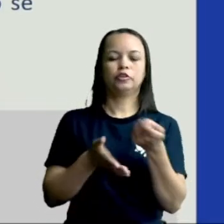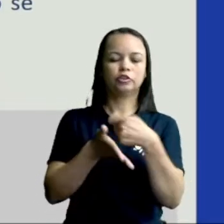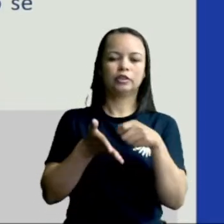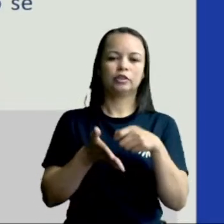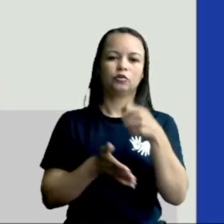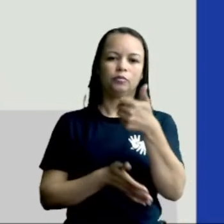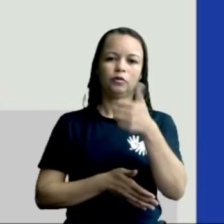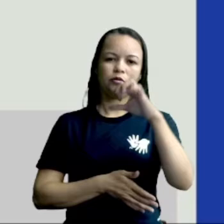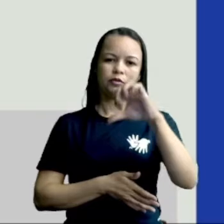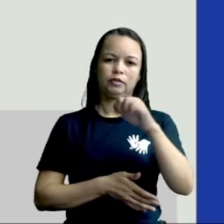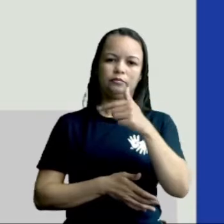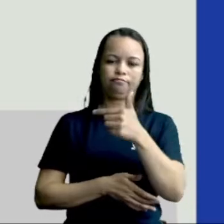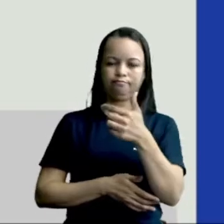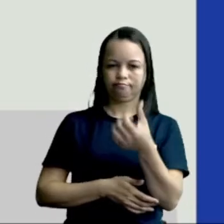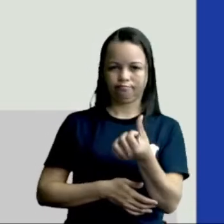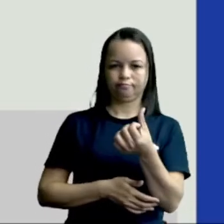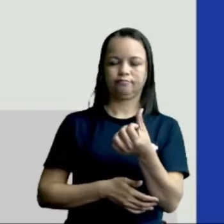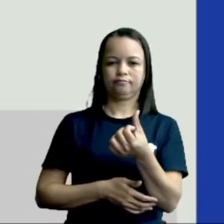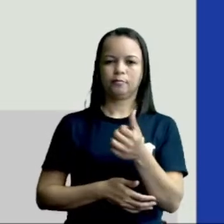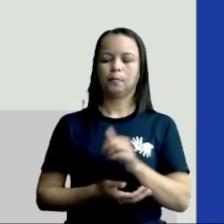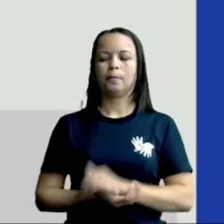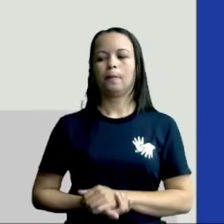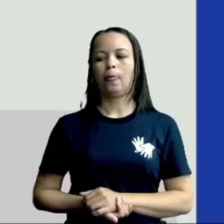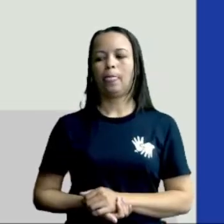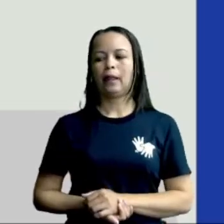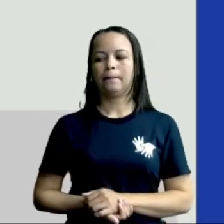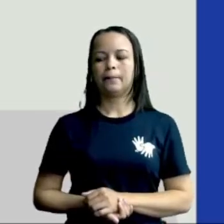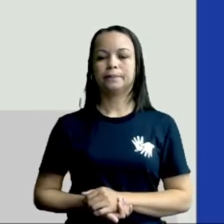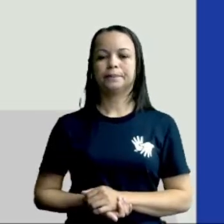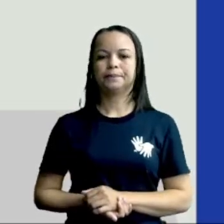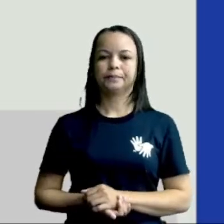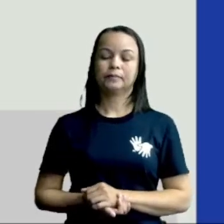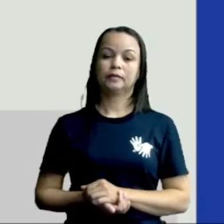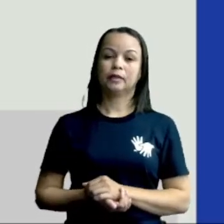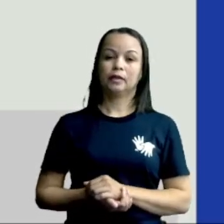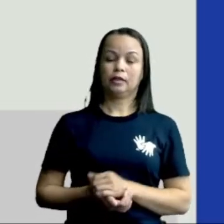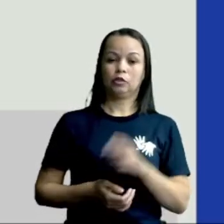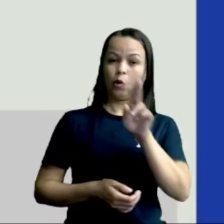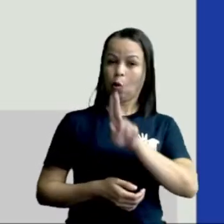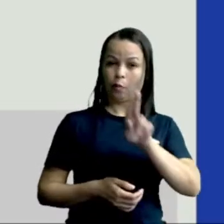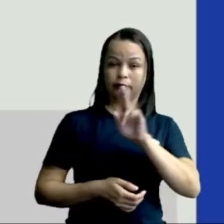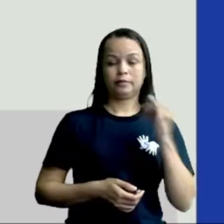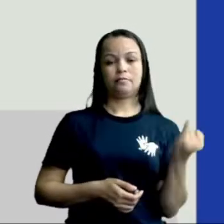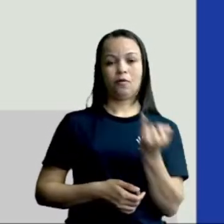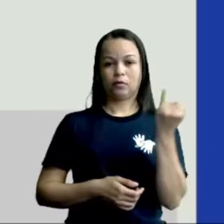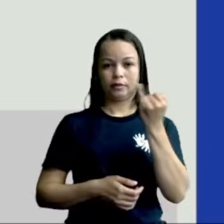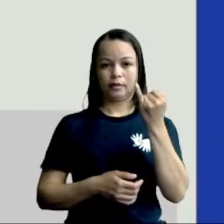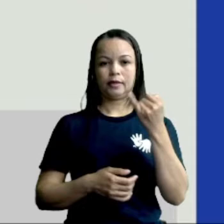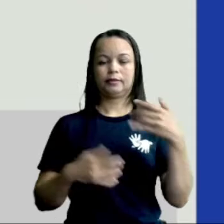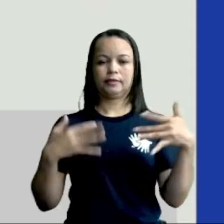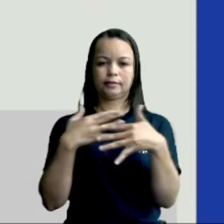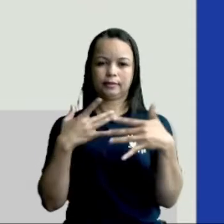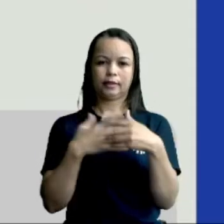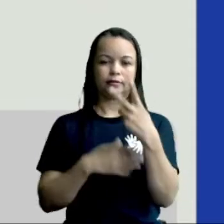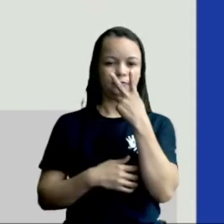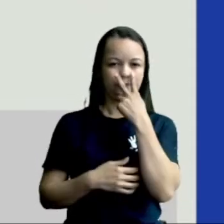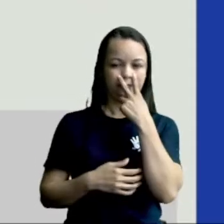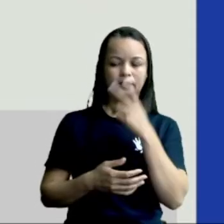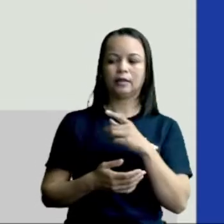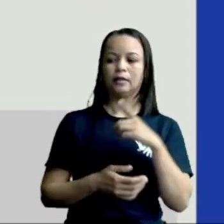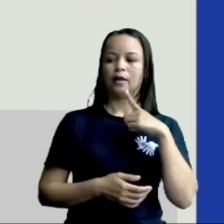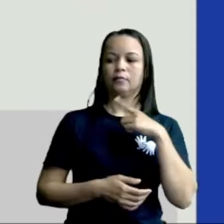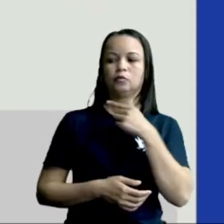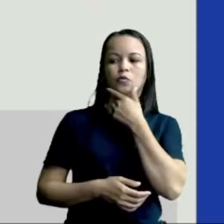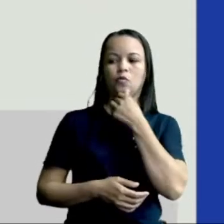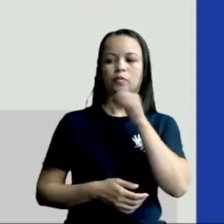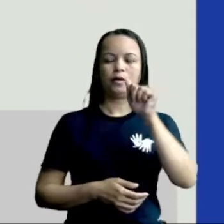1926, tá? Olha só, grandes nomes da história da cidade da Vitória de Santo Antão. Temos Antônio Diogo de